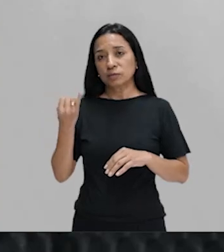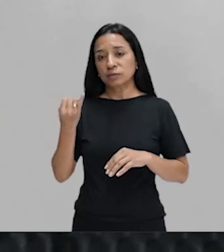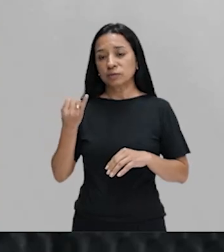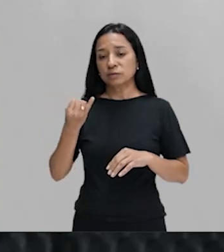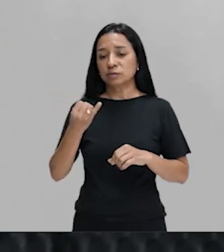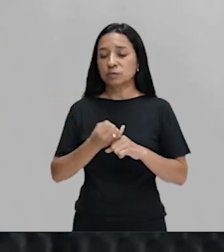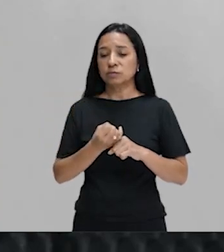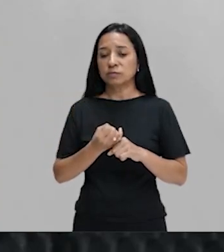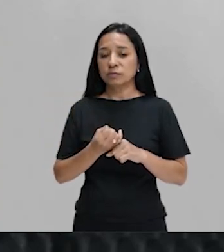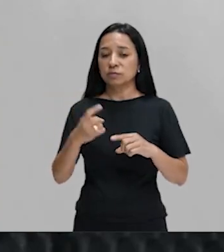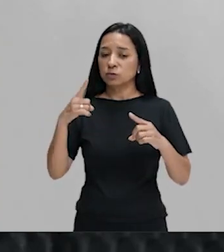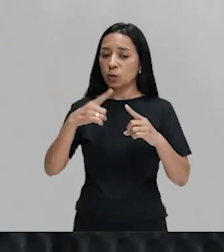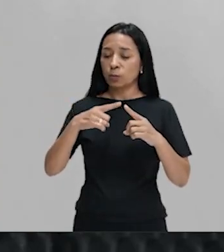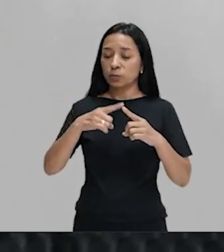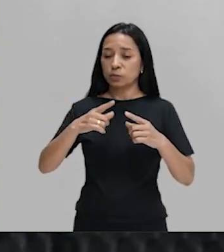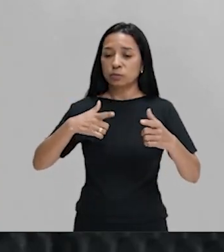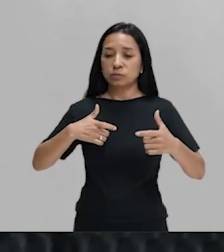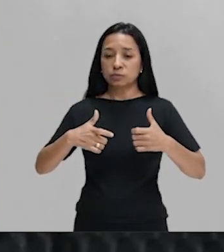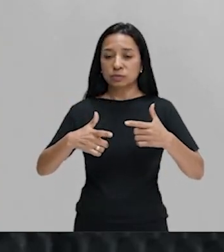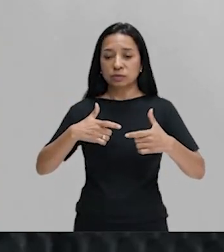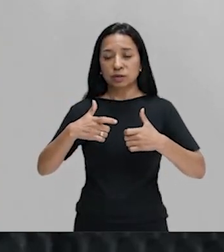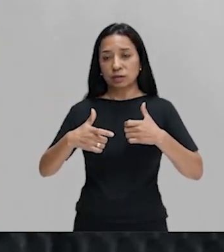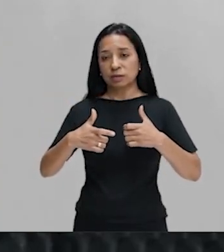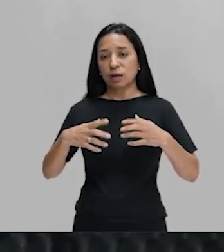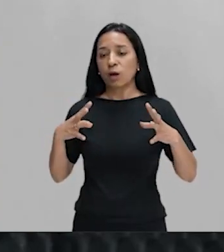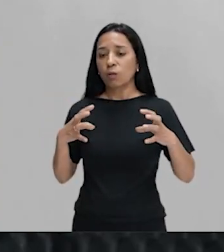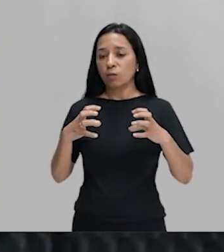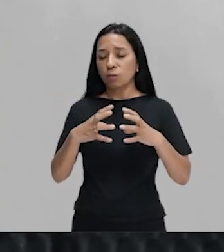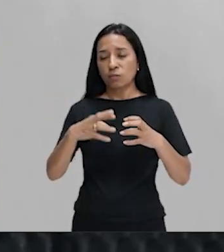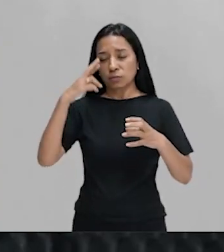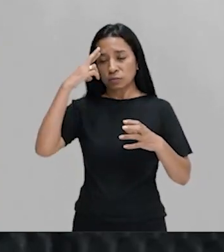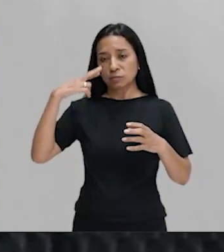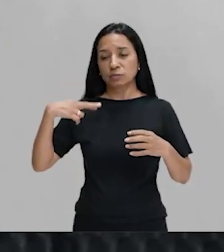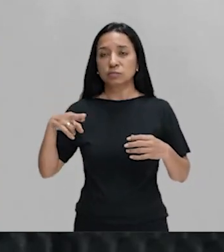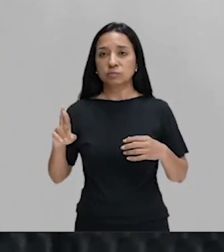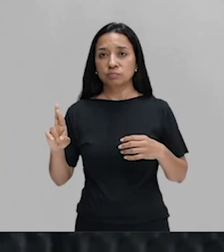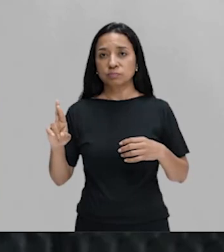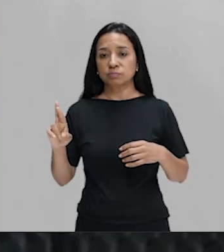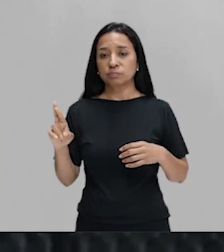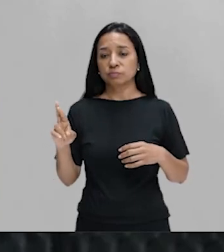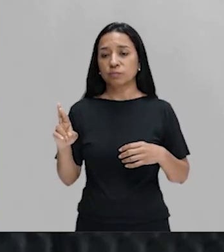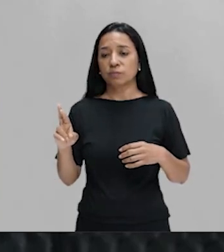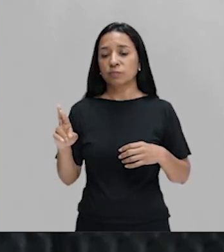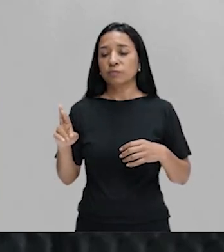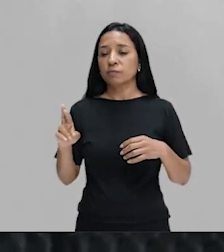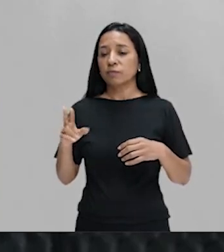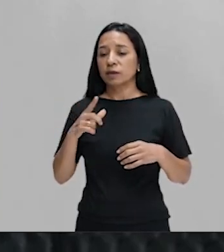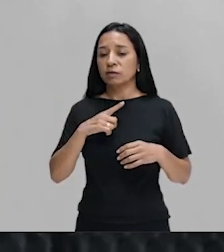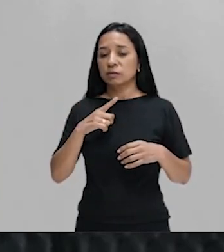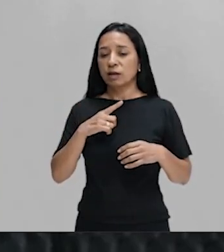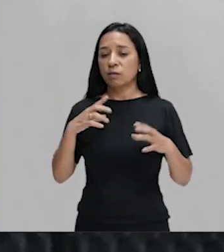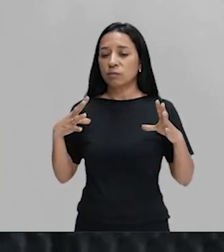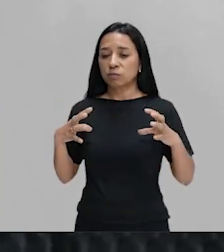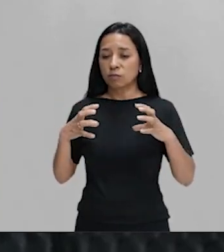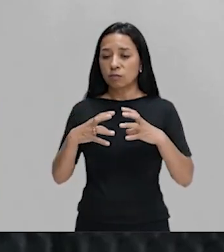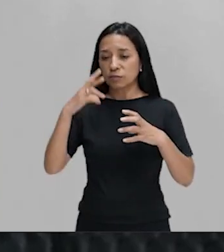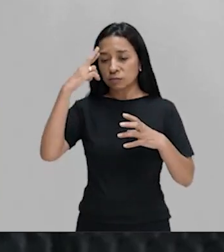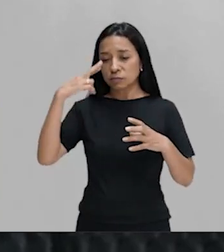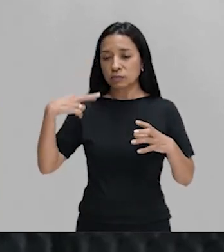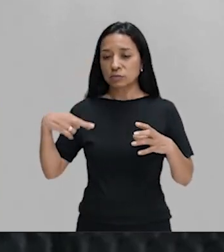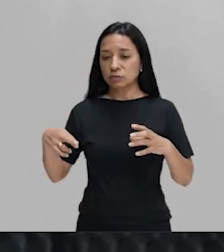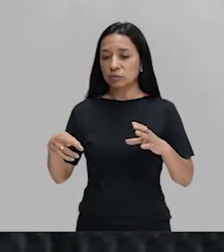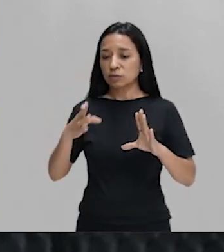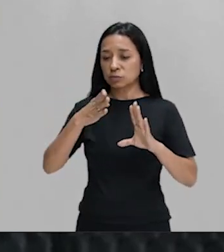das motivações dessa guerra. E, lógico, conflitos religiosos. Nós temos aqui conflitos religiosos